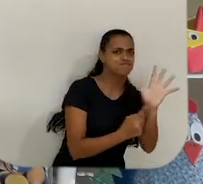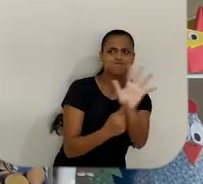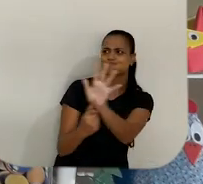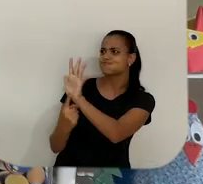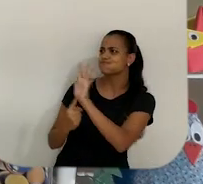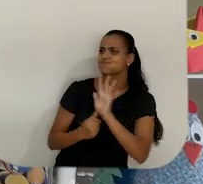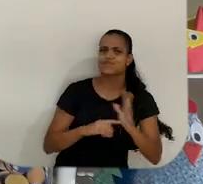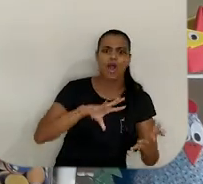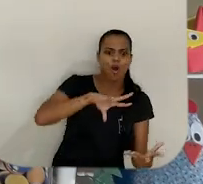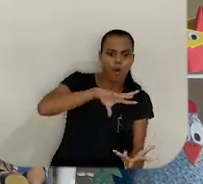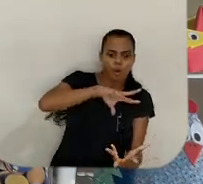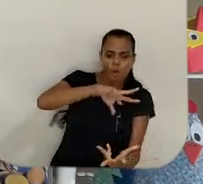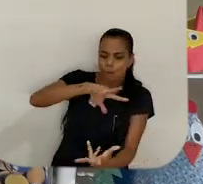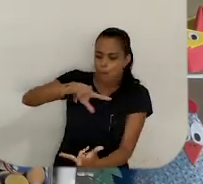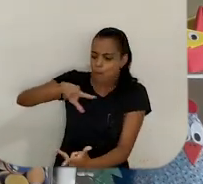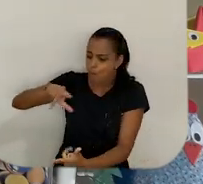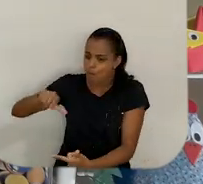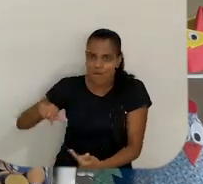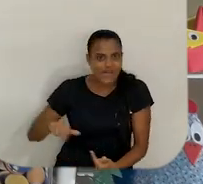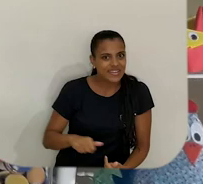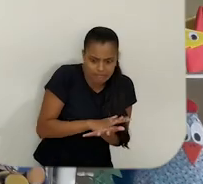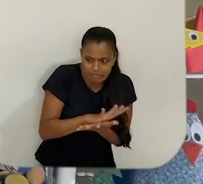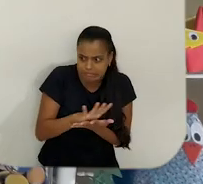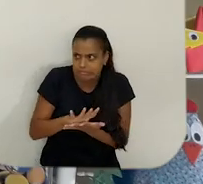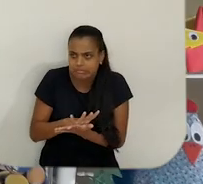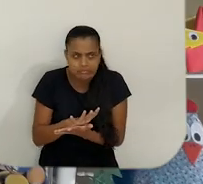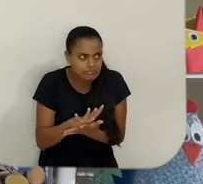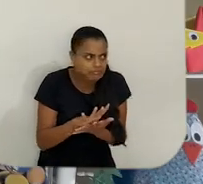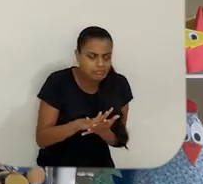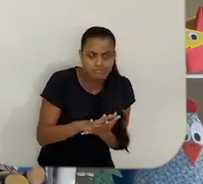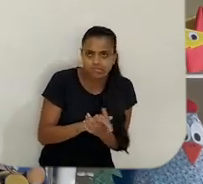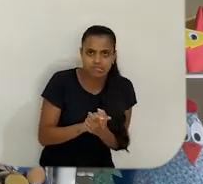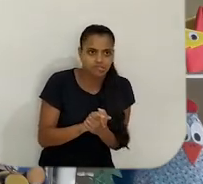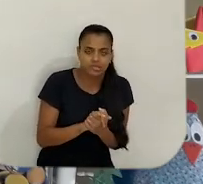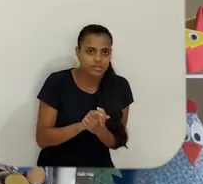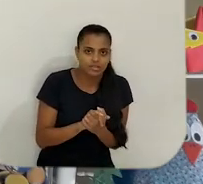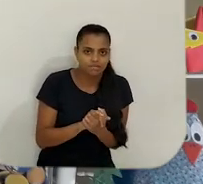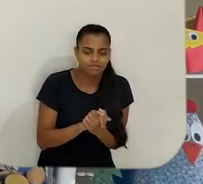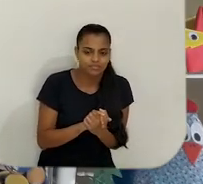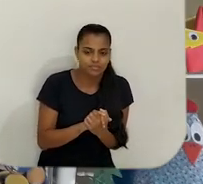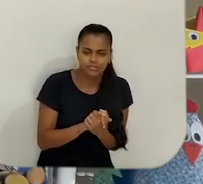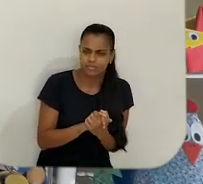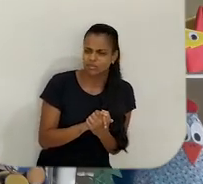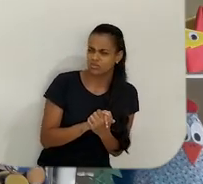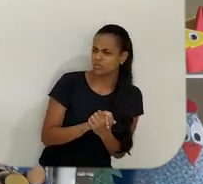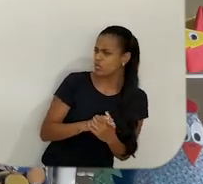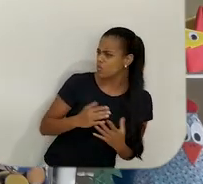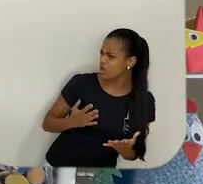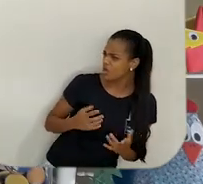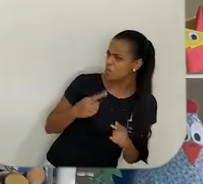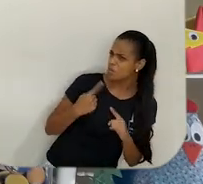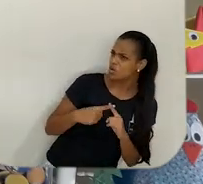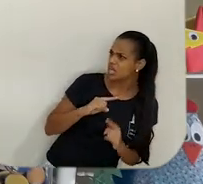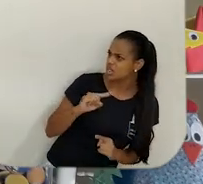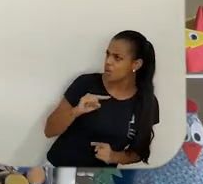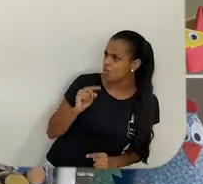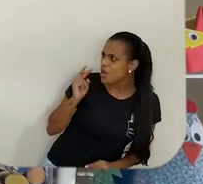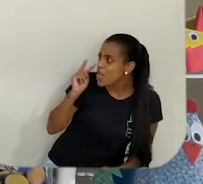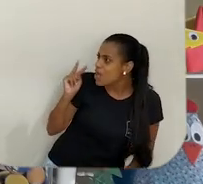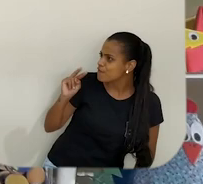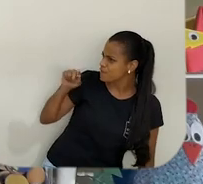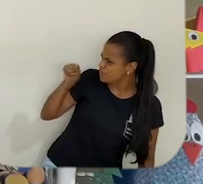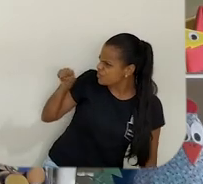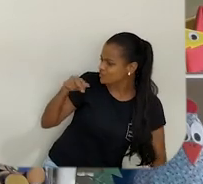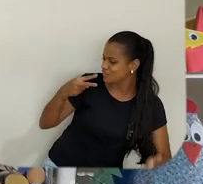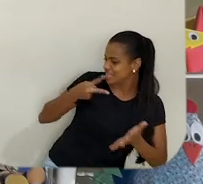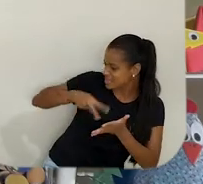pelas ruas prédios e Galerias Eu nunca faria nada assim Ué porque eu